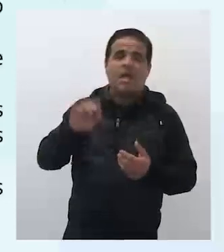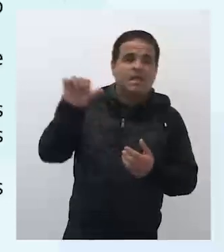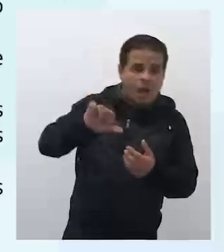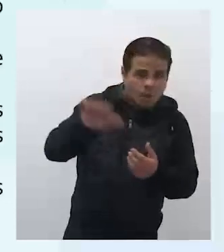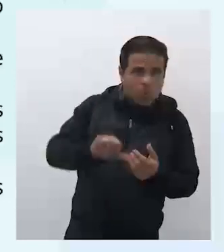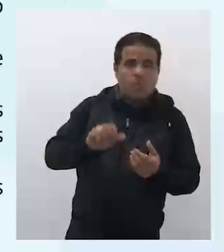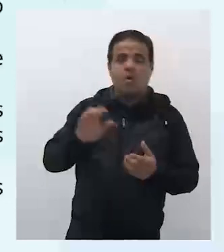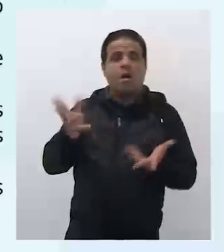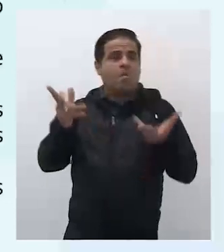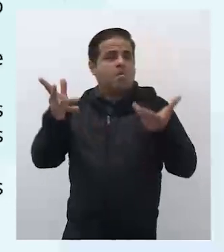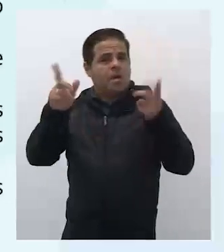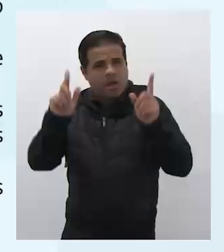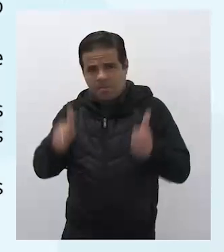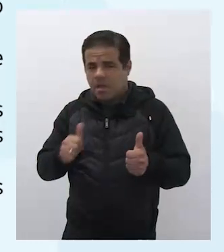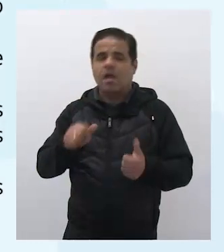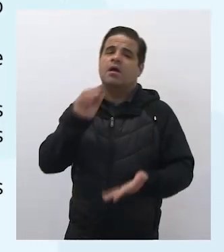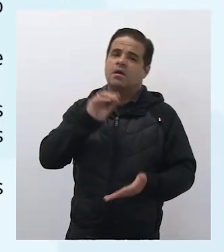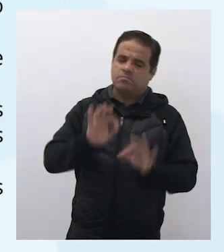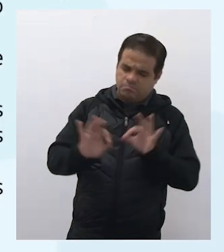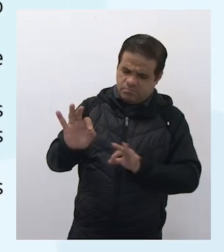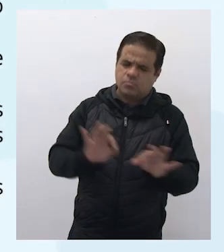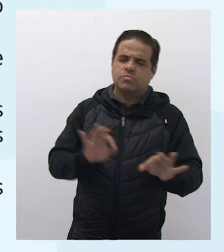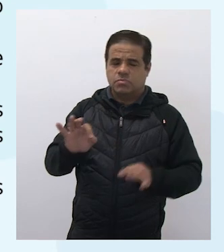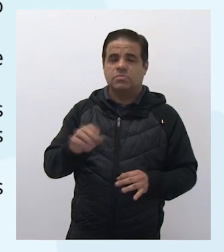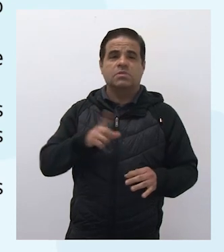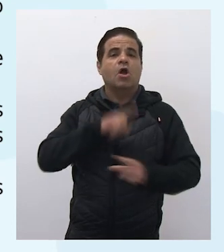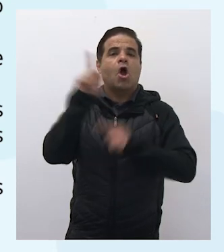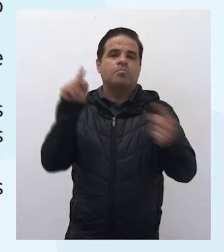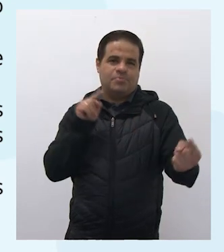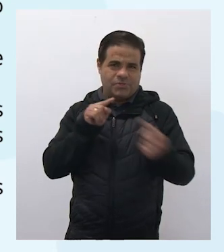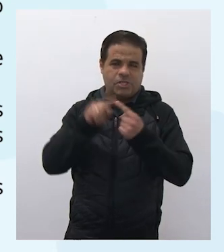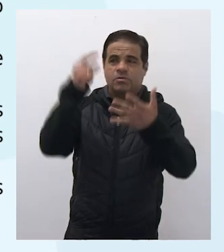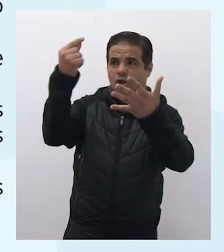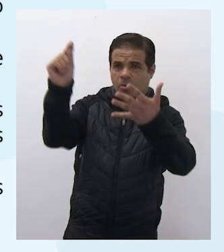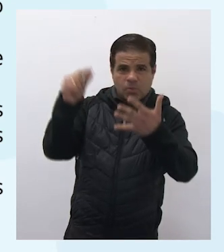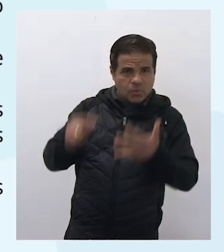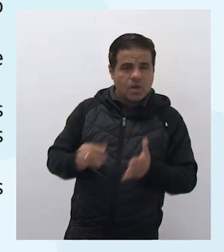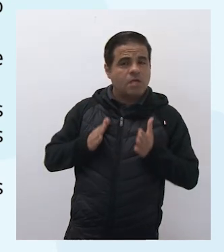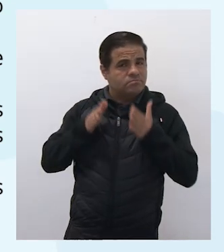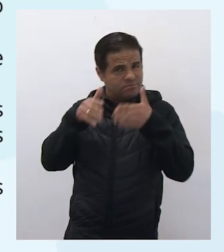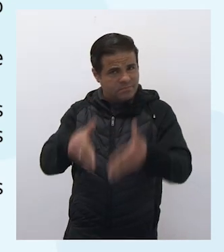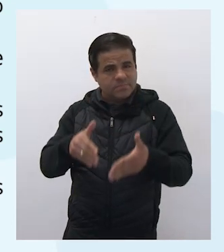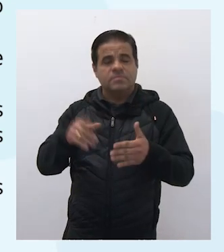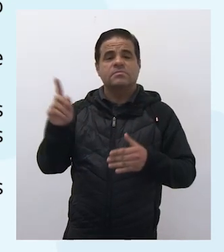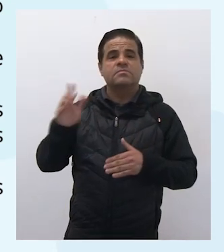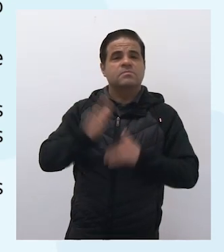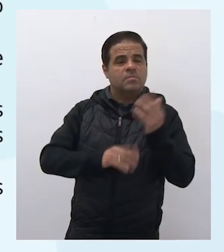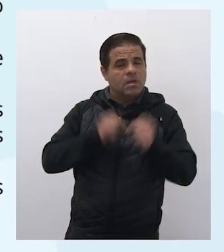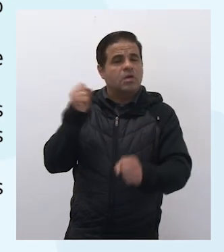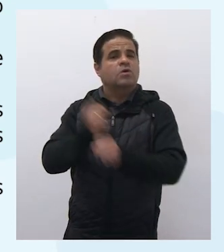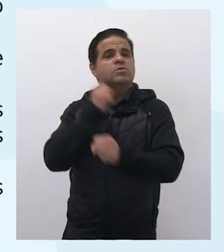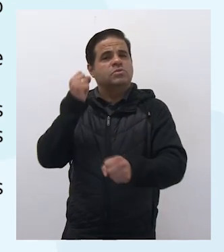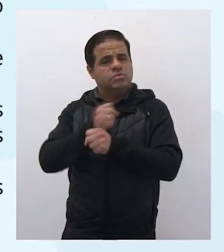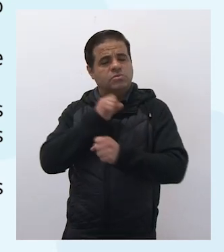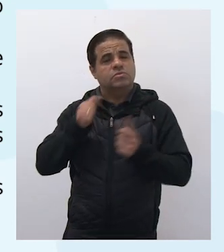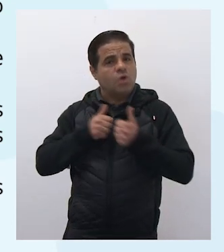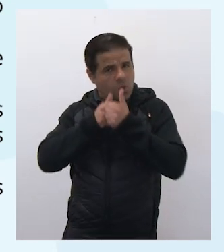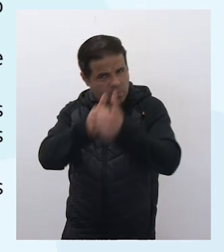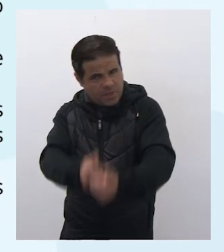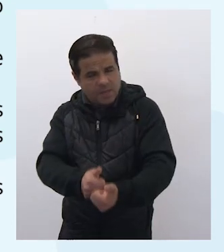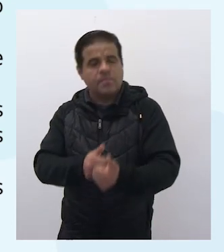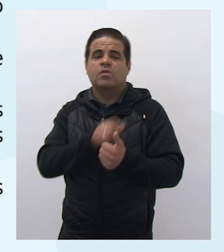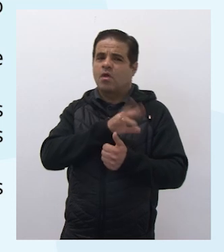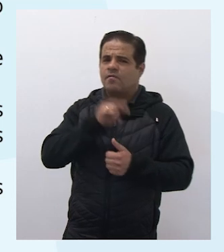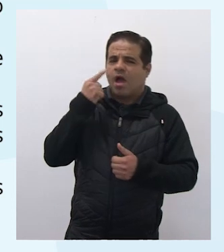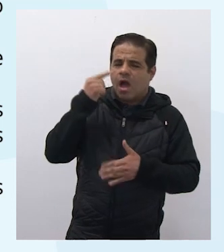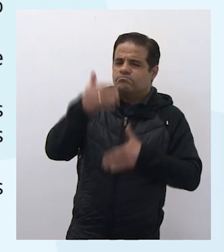com a eficiência que poderia, né? Então, ela tem esse objetivo de corrigir os rumos. Essas ações são construídas durante o acompanhamento, a gente vai